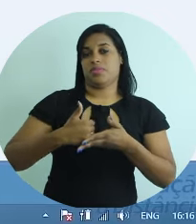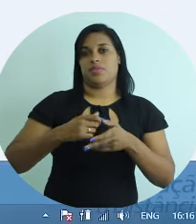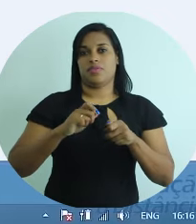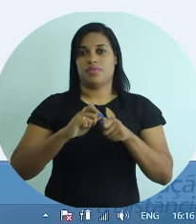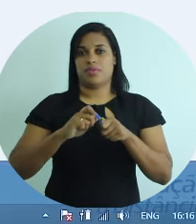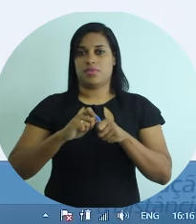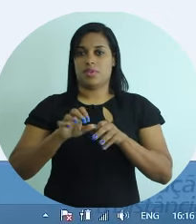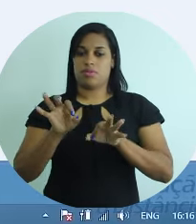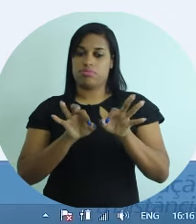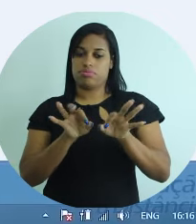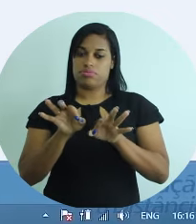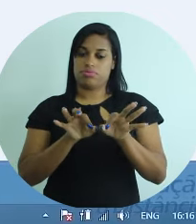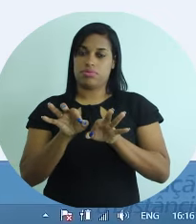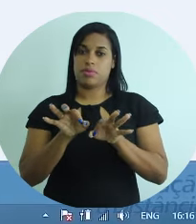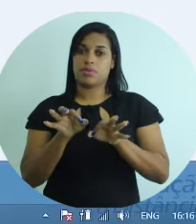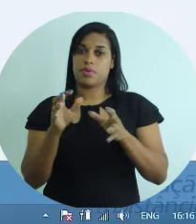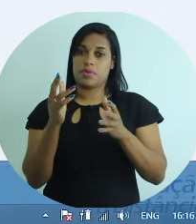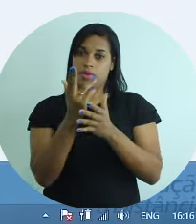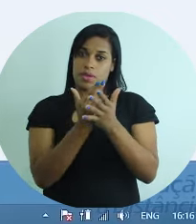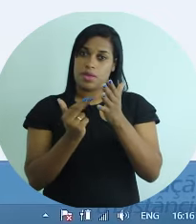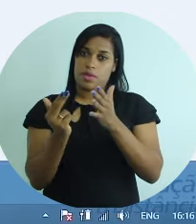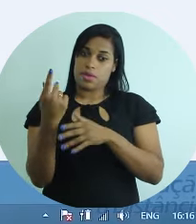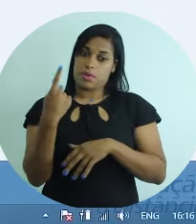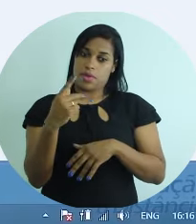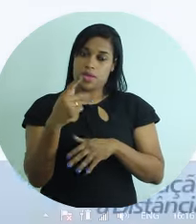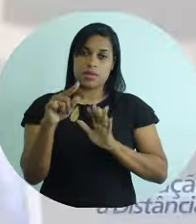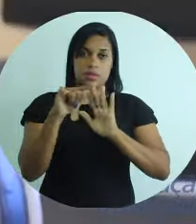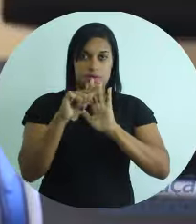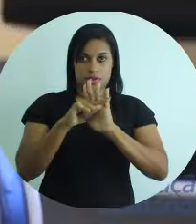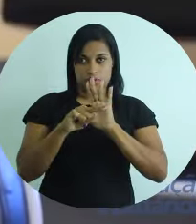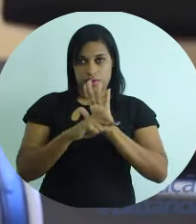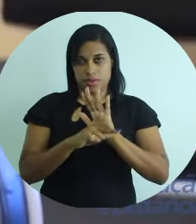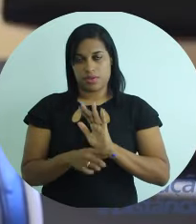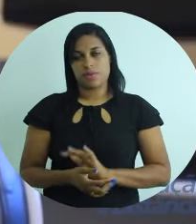fazer a manipulação, ajuste de imagens para esses projetos.